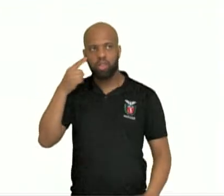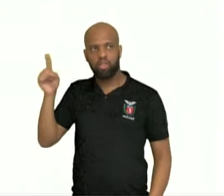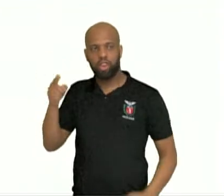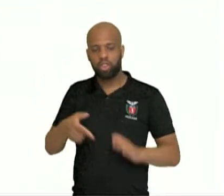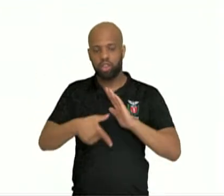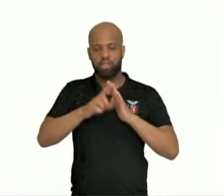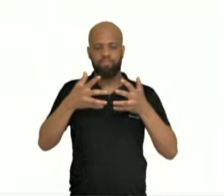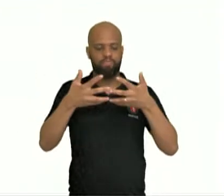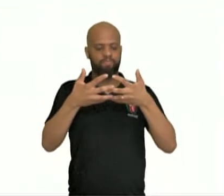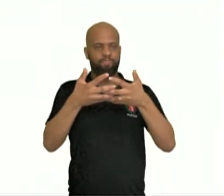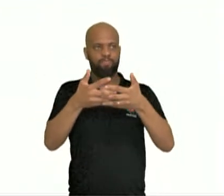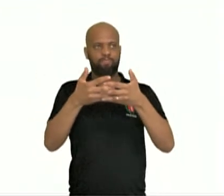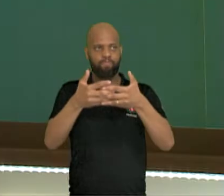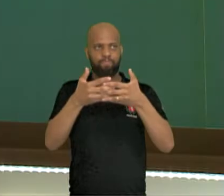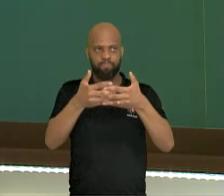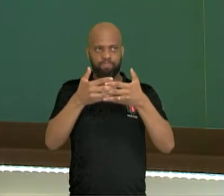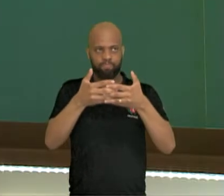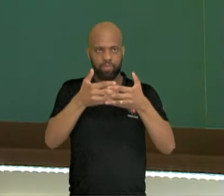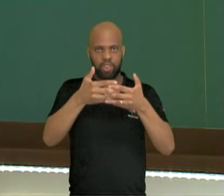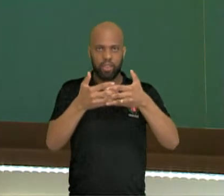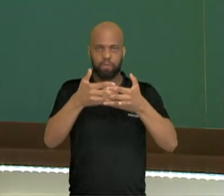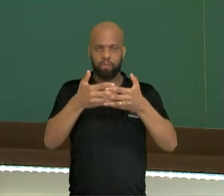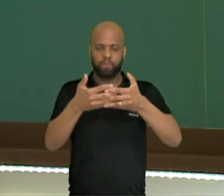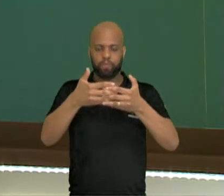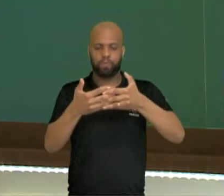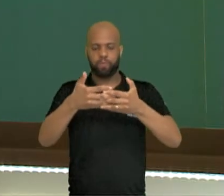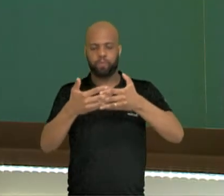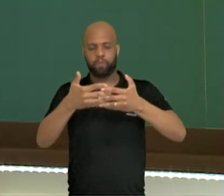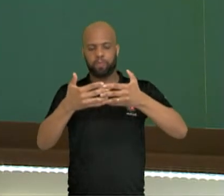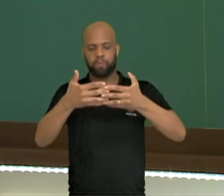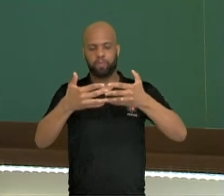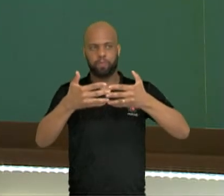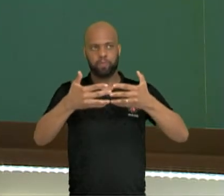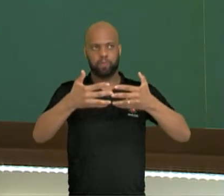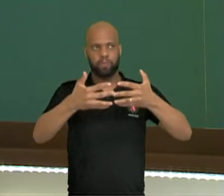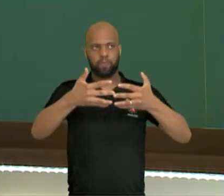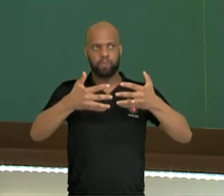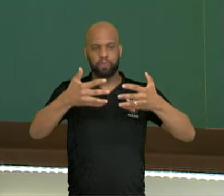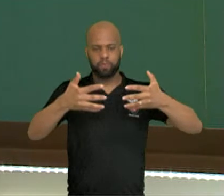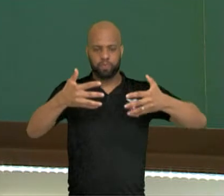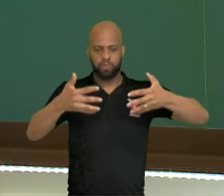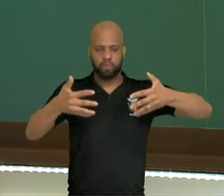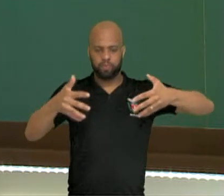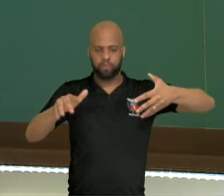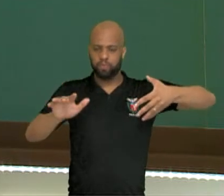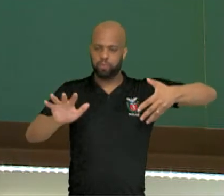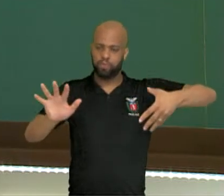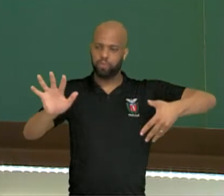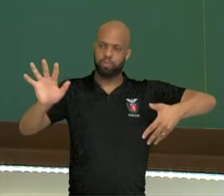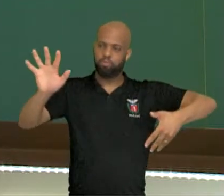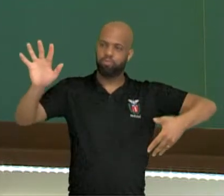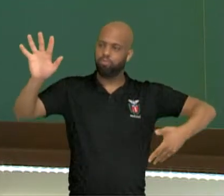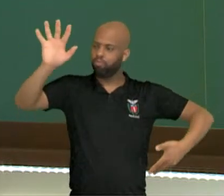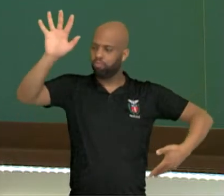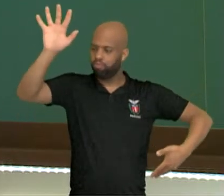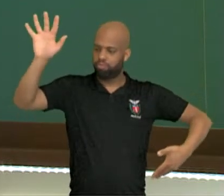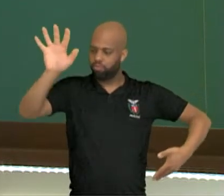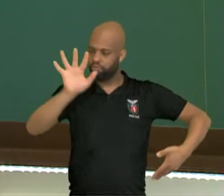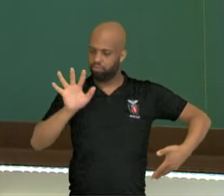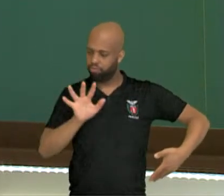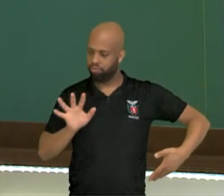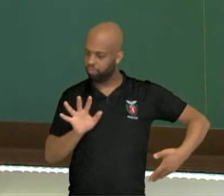único bloco, devido a toda essa movimentação, acaba se rompendo e se distribuindo por